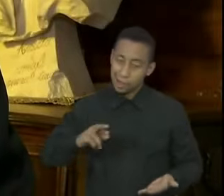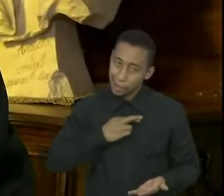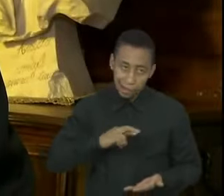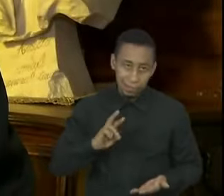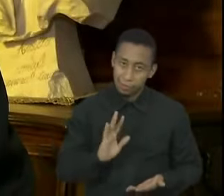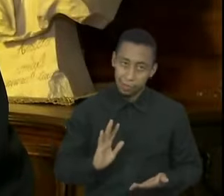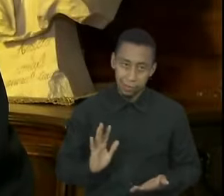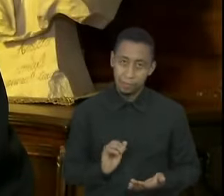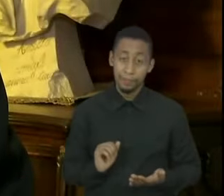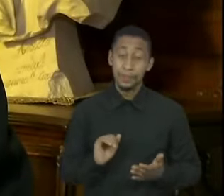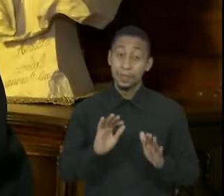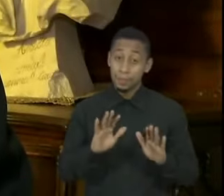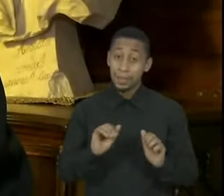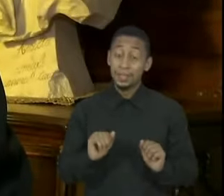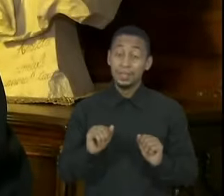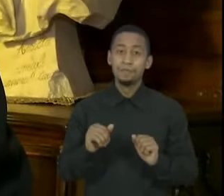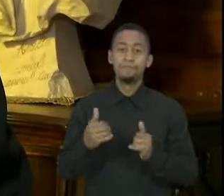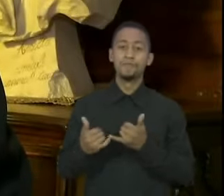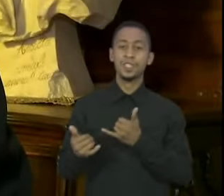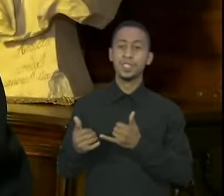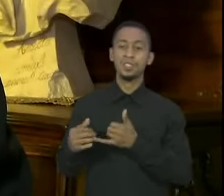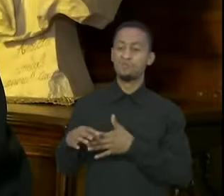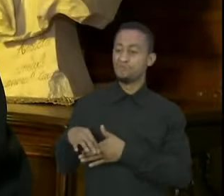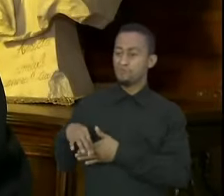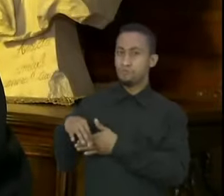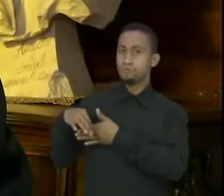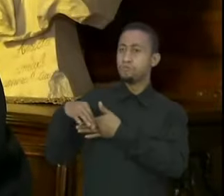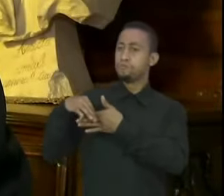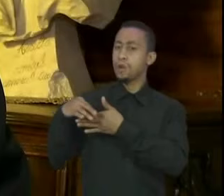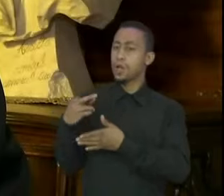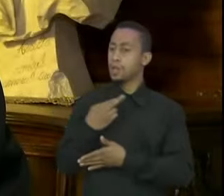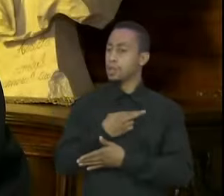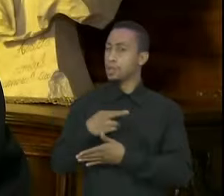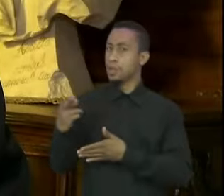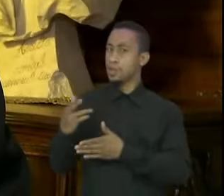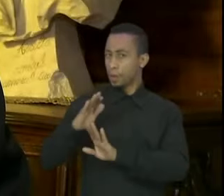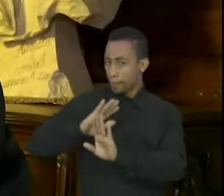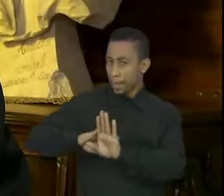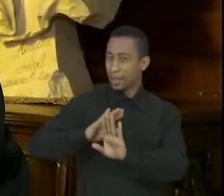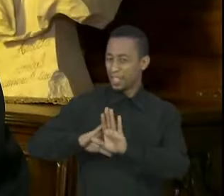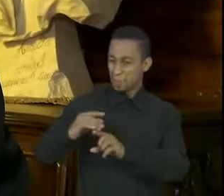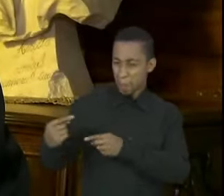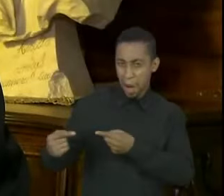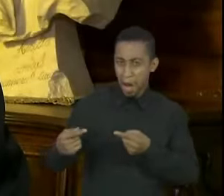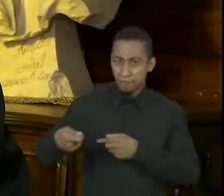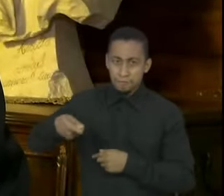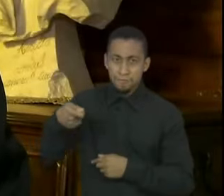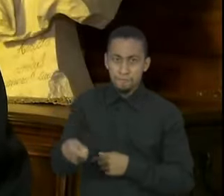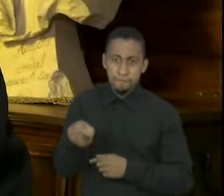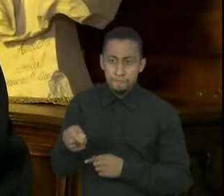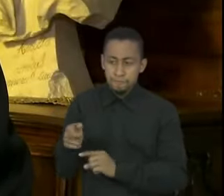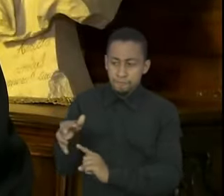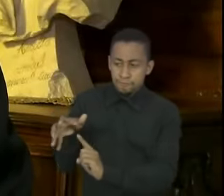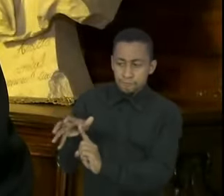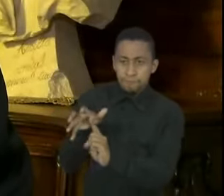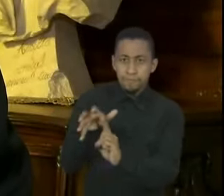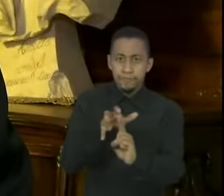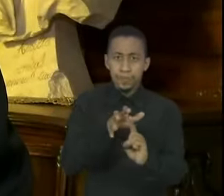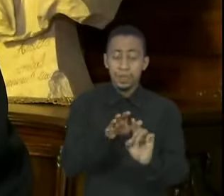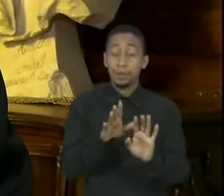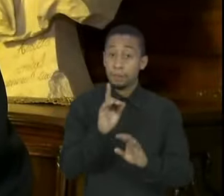mais certa o messianismo que vem atrás de posições radicais de certos fanatismos